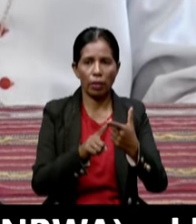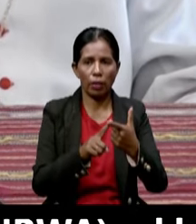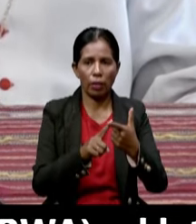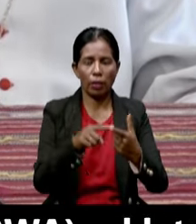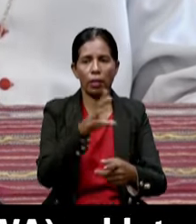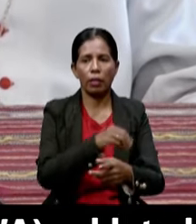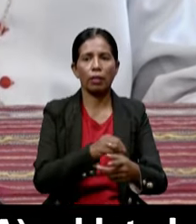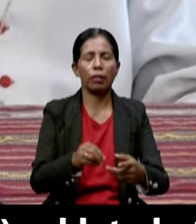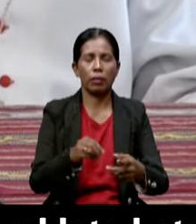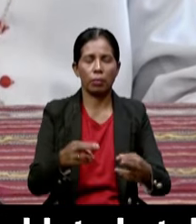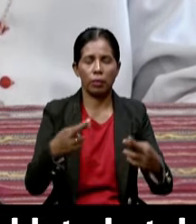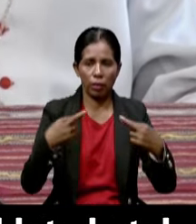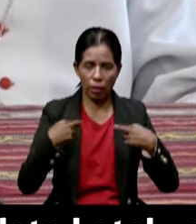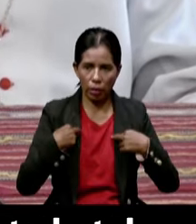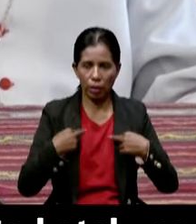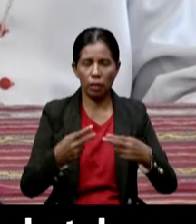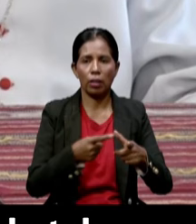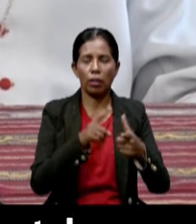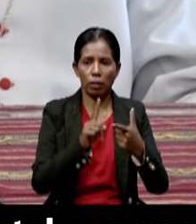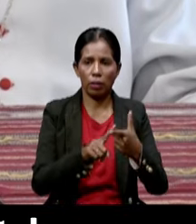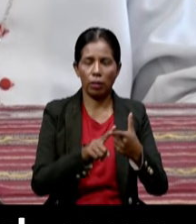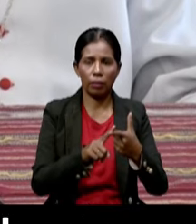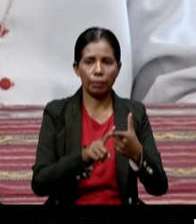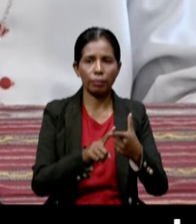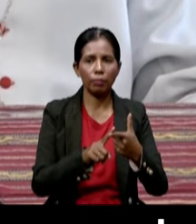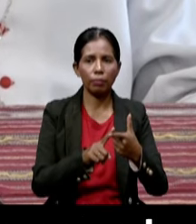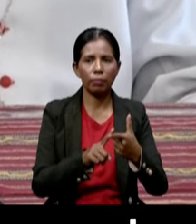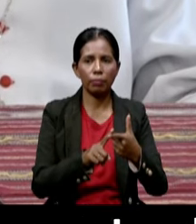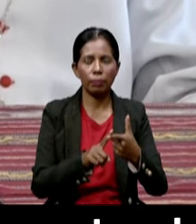almoço, descanso. E finalmente, às